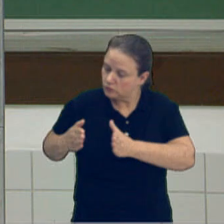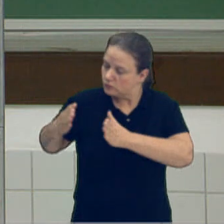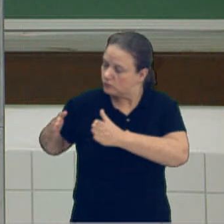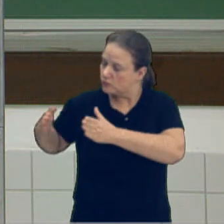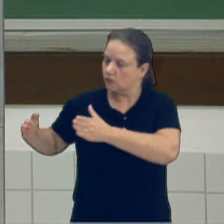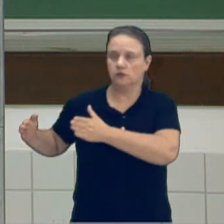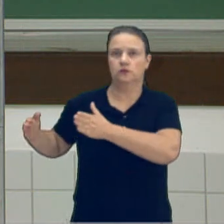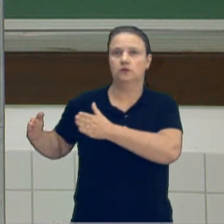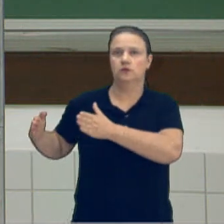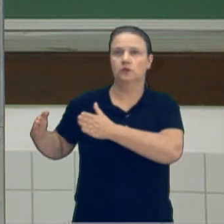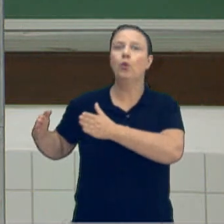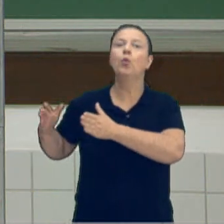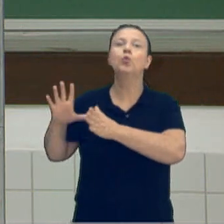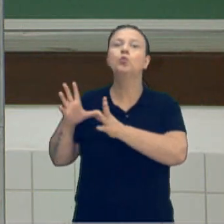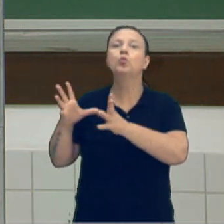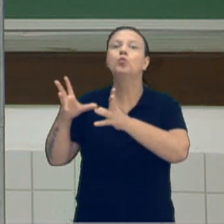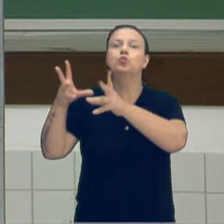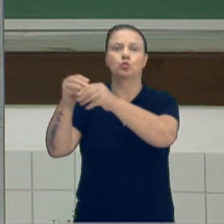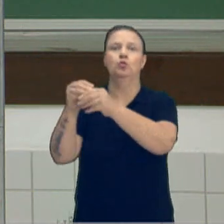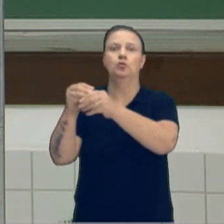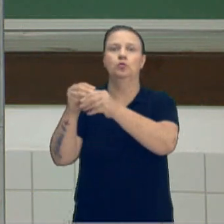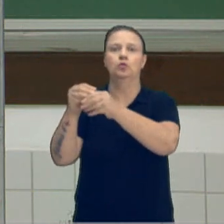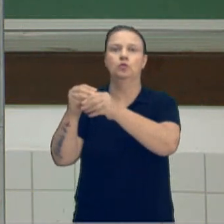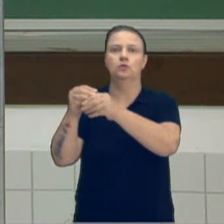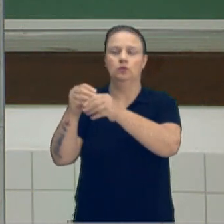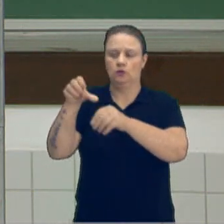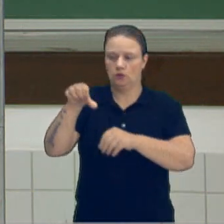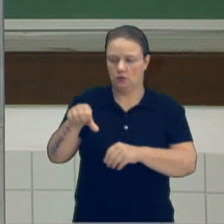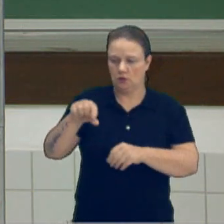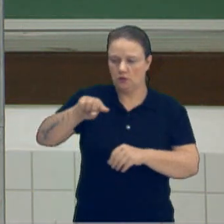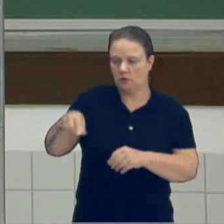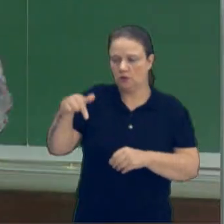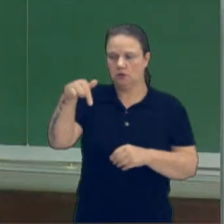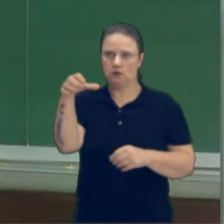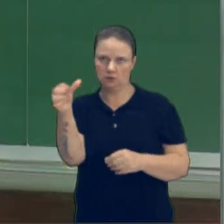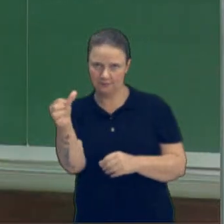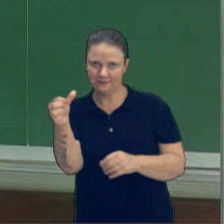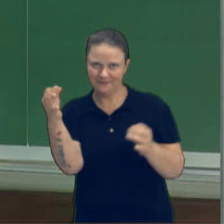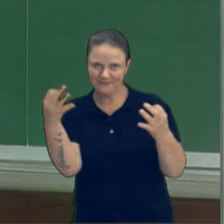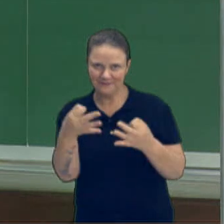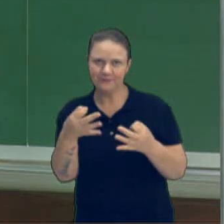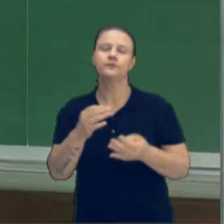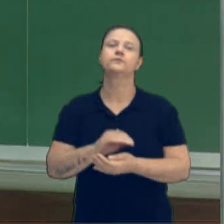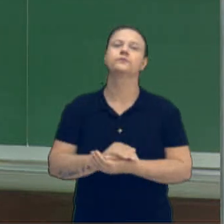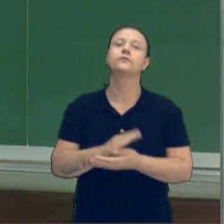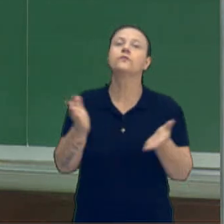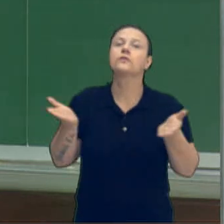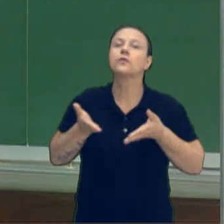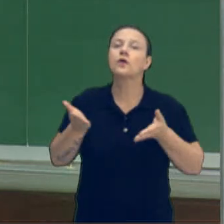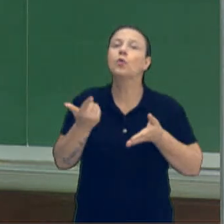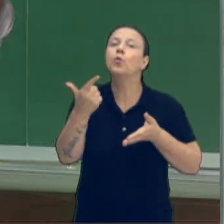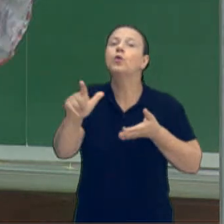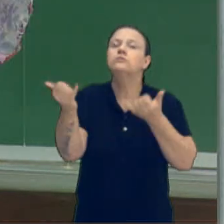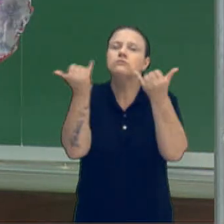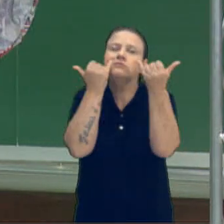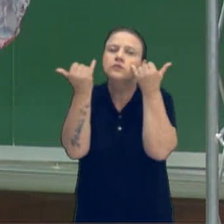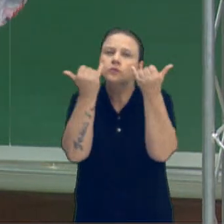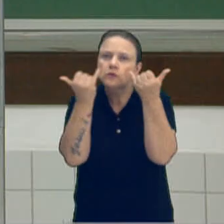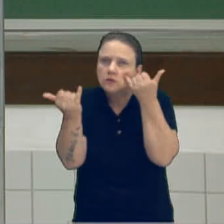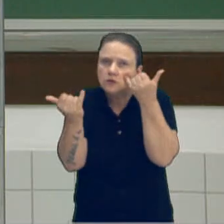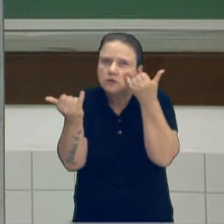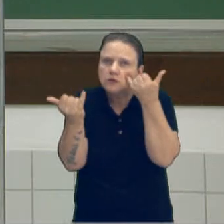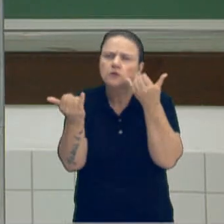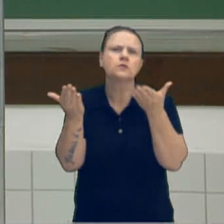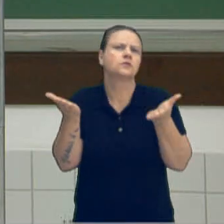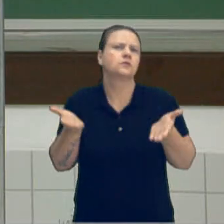chegar no tamanho total, que é 9,76 metros, perfeito? Agora, então, a gente vai pegar um outro dado.